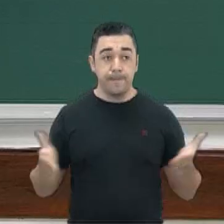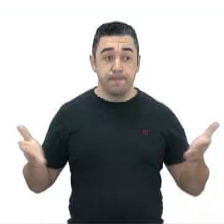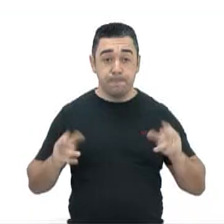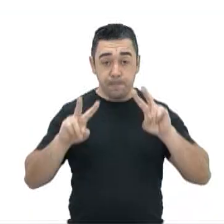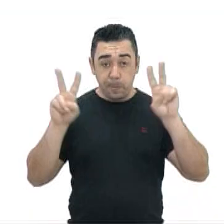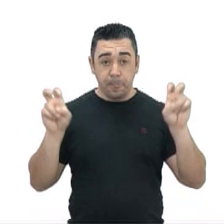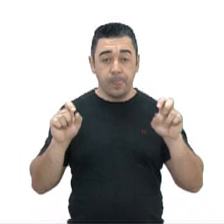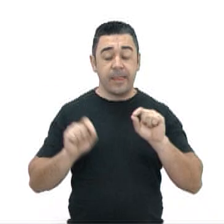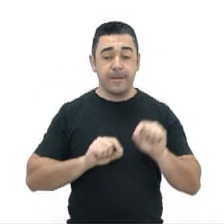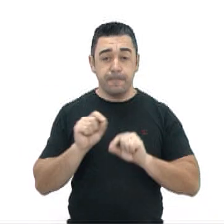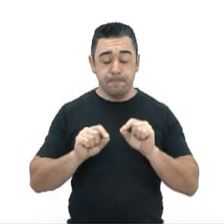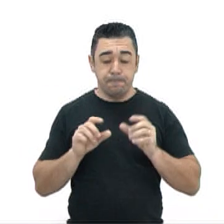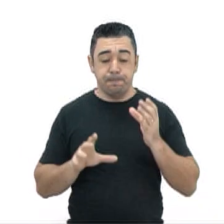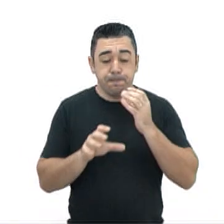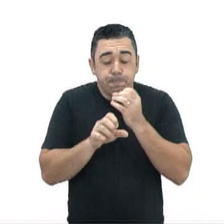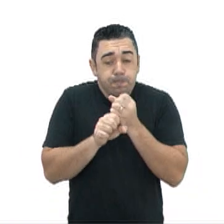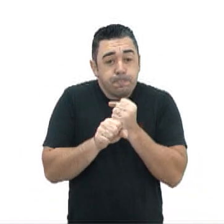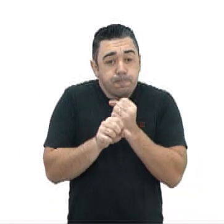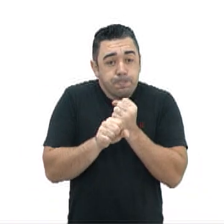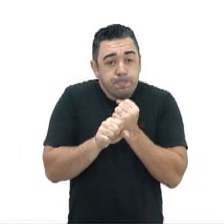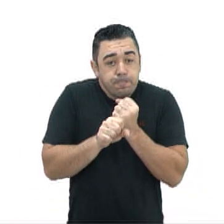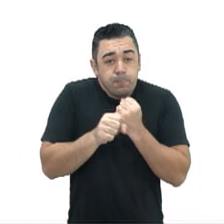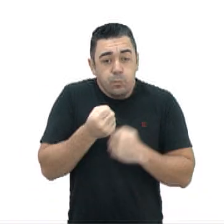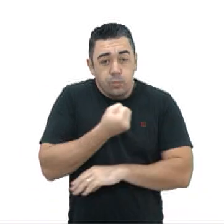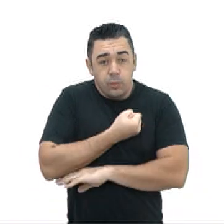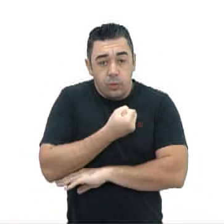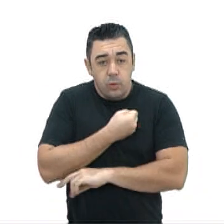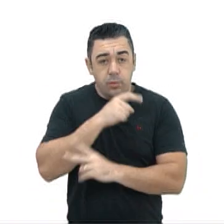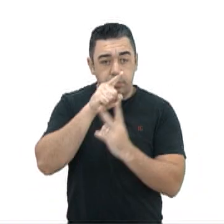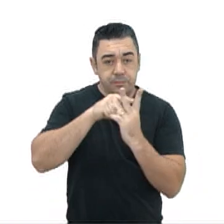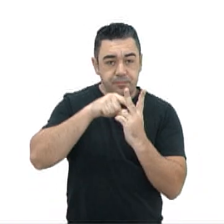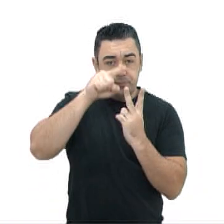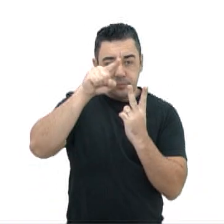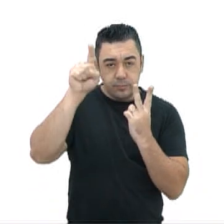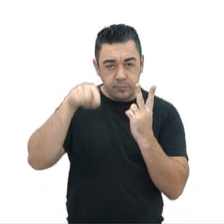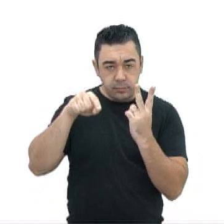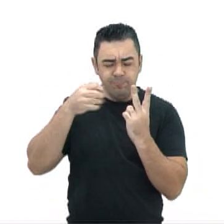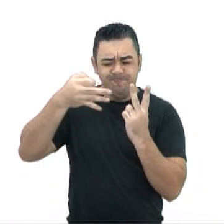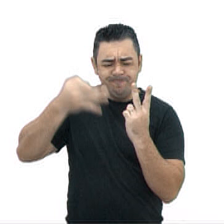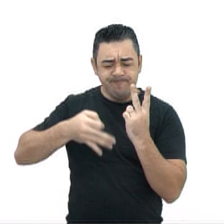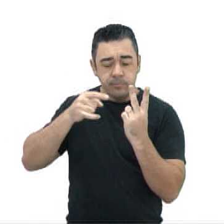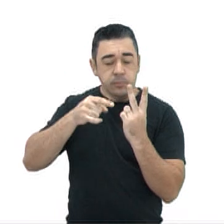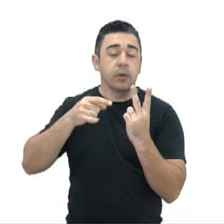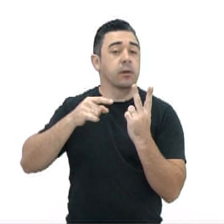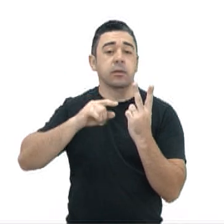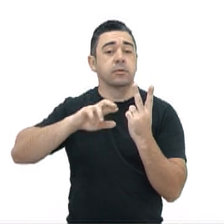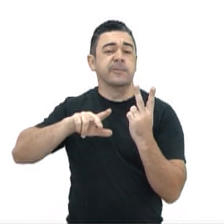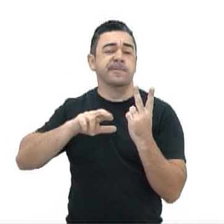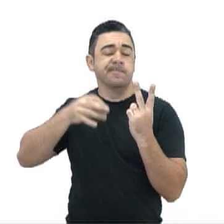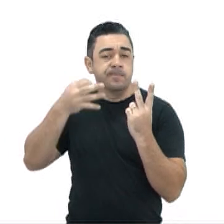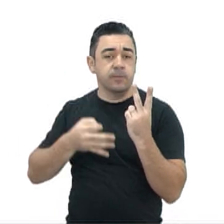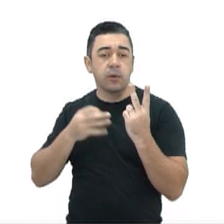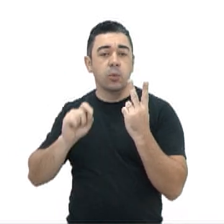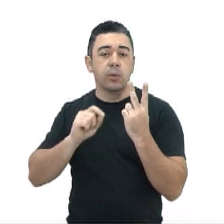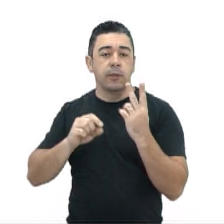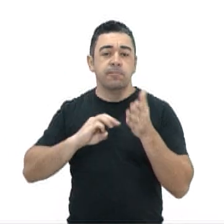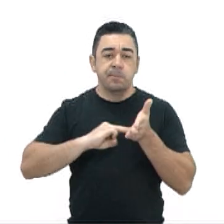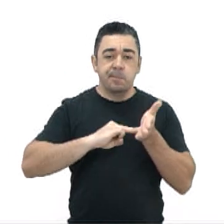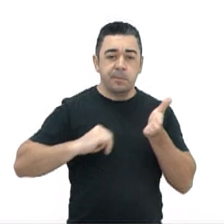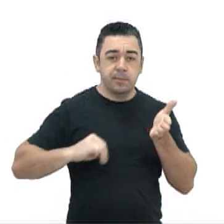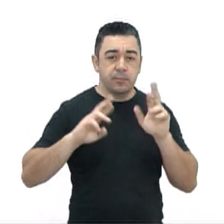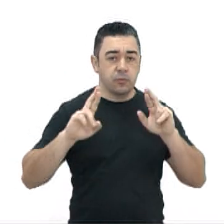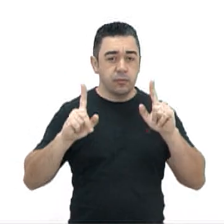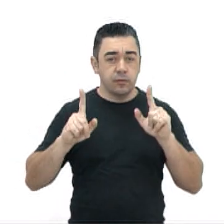quê? Fazer o cálculo do valor numérico de uma raiz quadrada tanto exata quanto não exata usando um método diferente